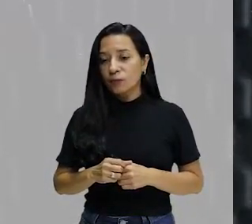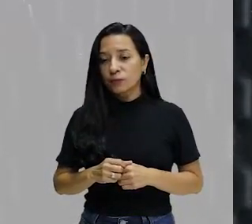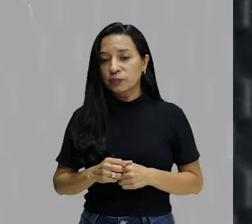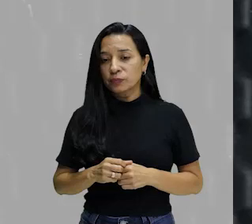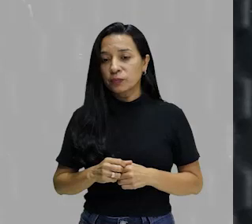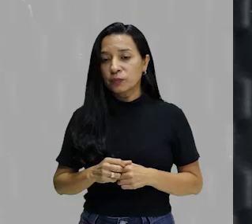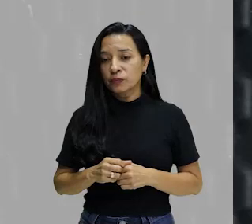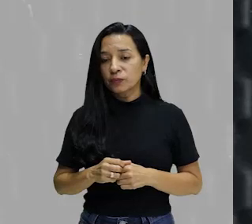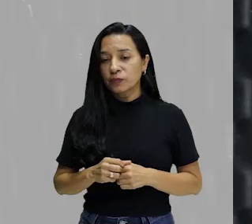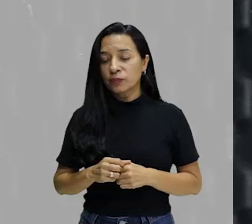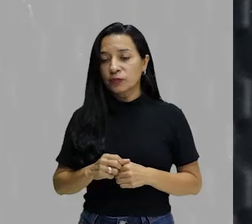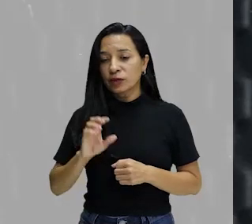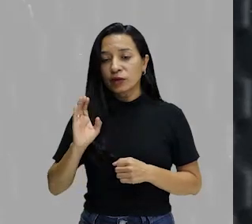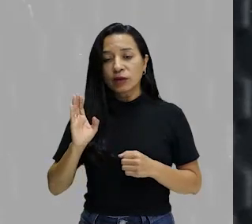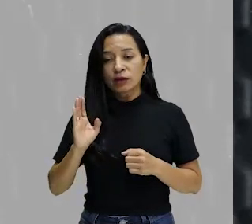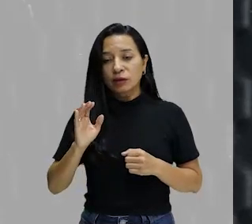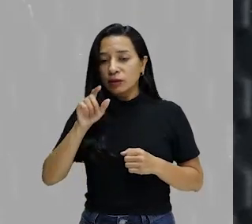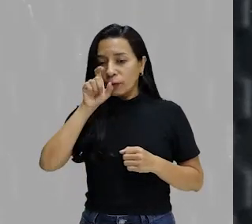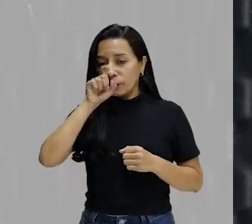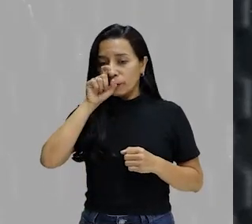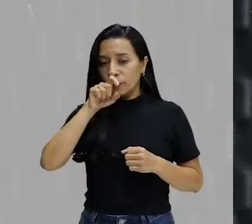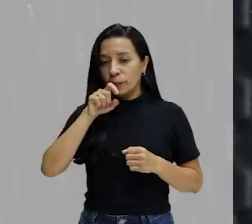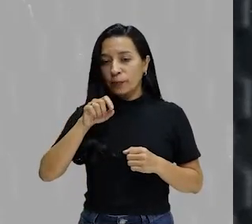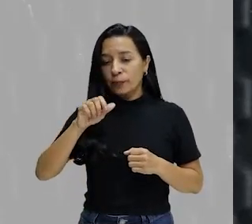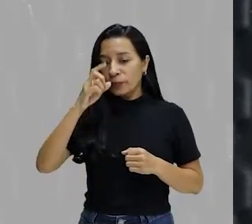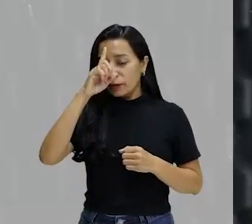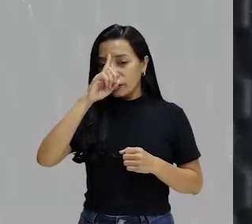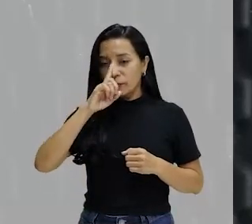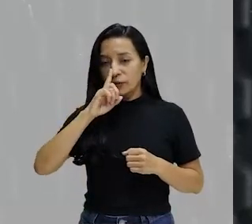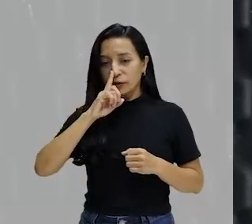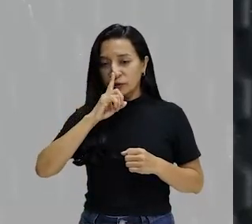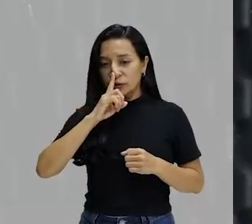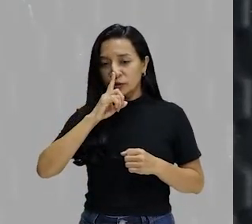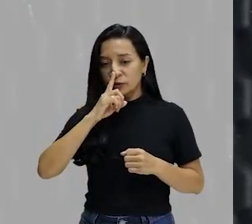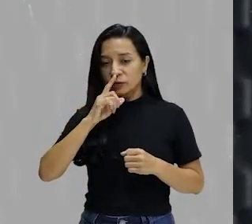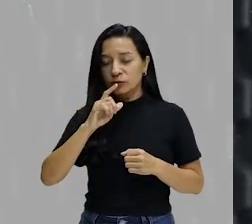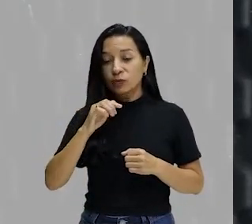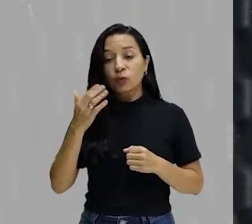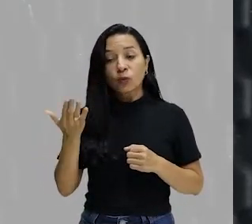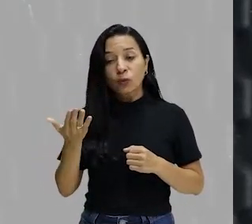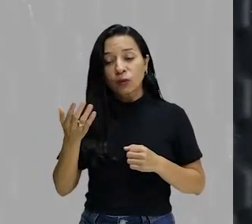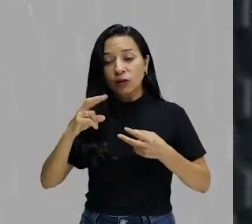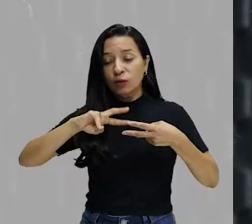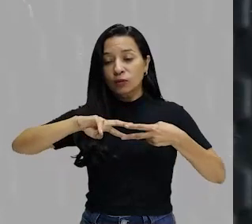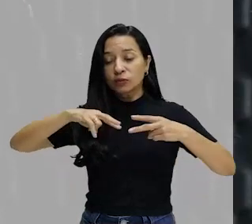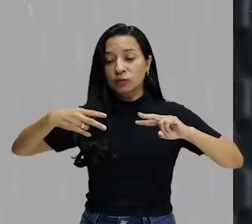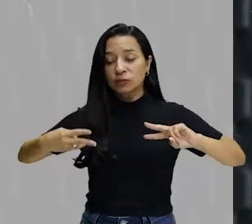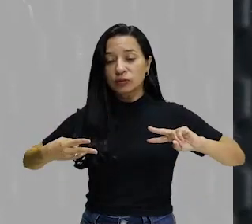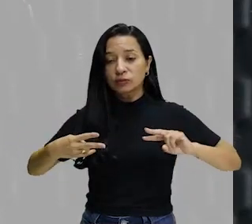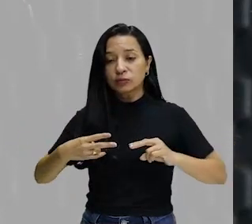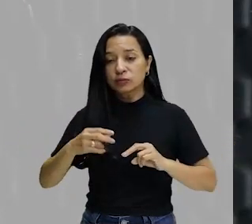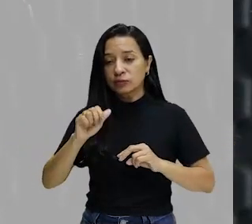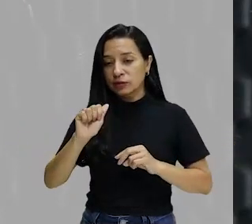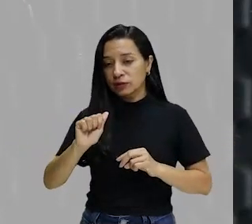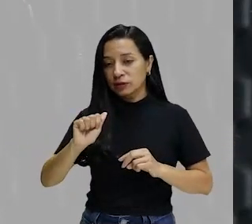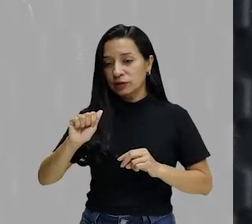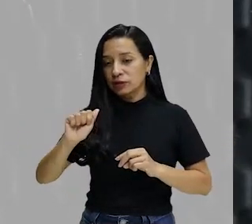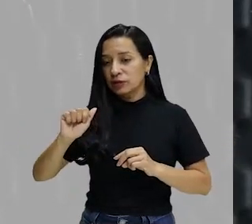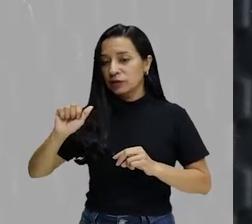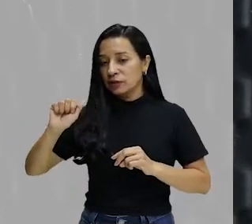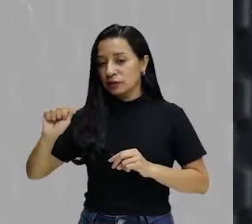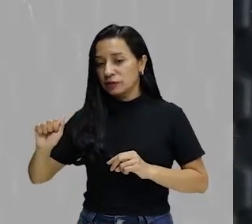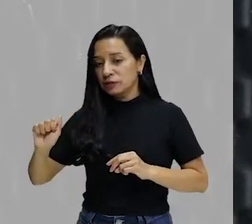os periquitos que são amarelos, olha aqui o genótipo deles. O genótipo dele vai ser o quê? Azinho,